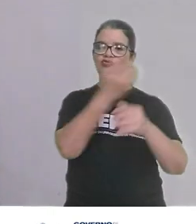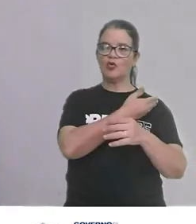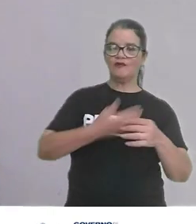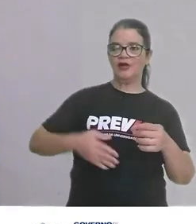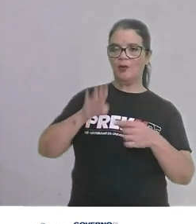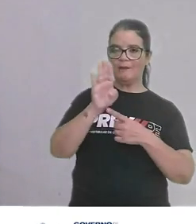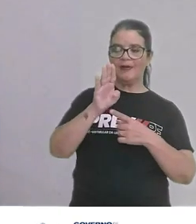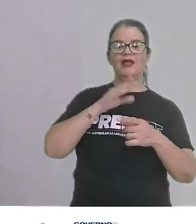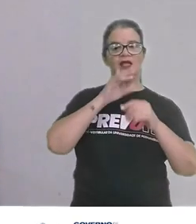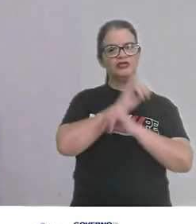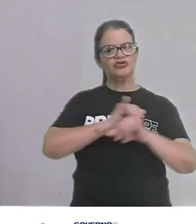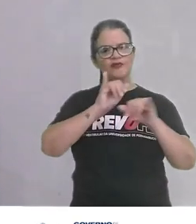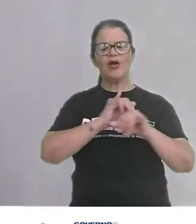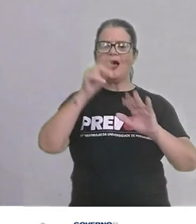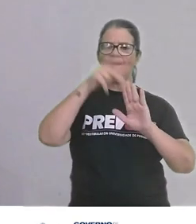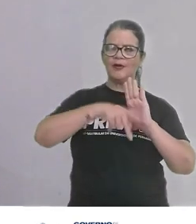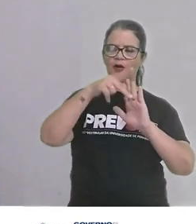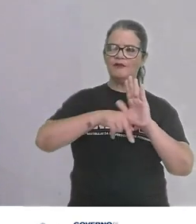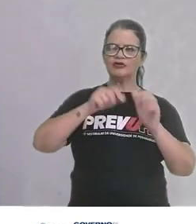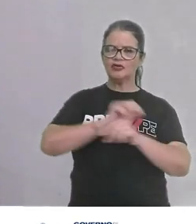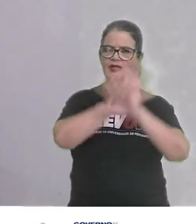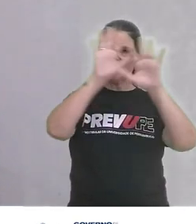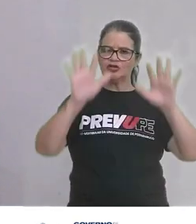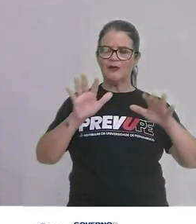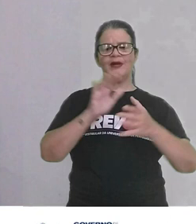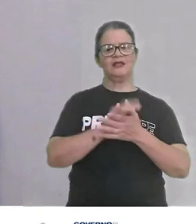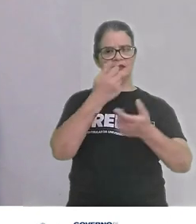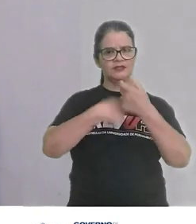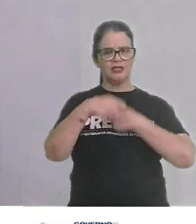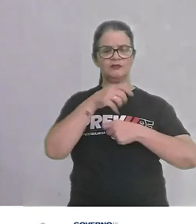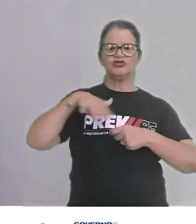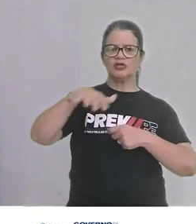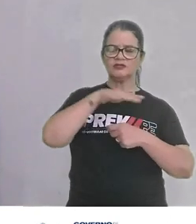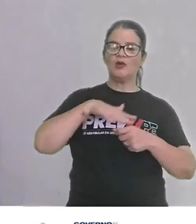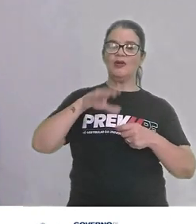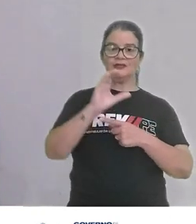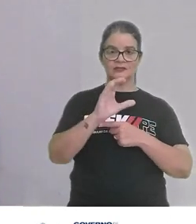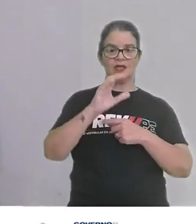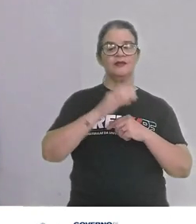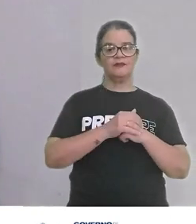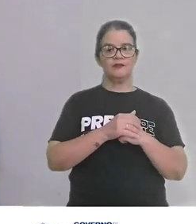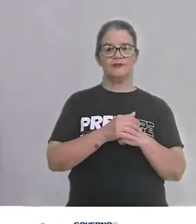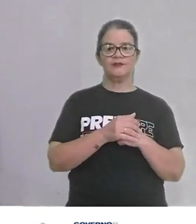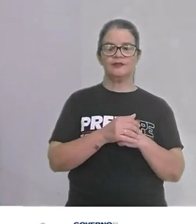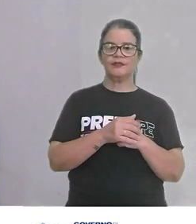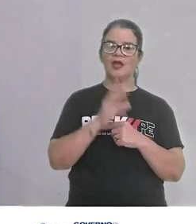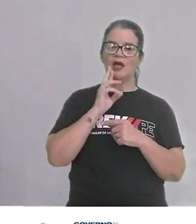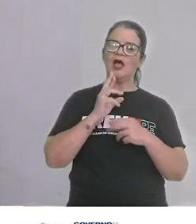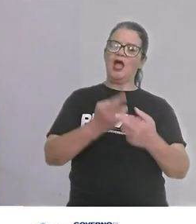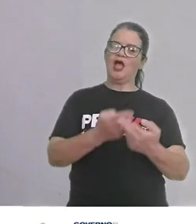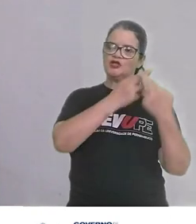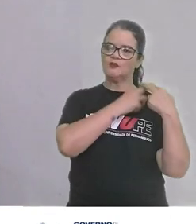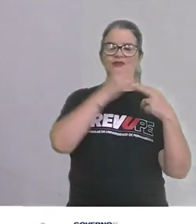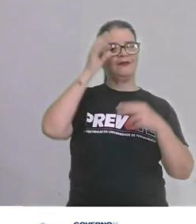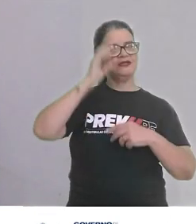B, divulgar o projeto sobre transparência da administração pública. Letra C, responsabilizar